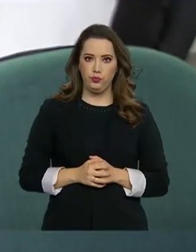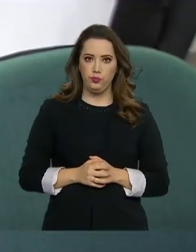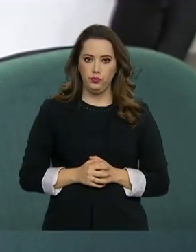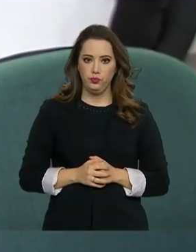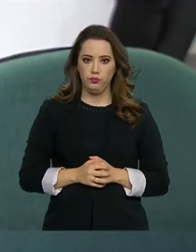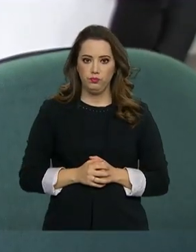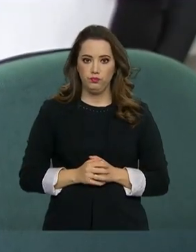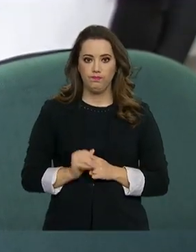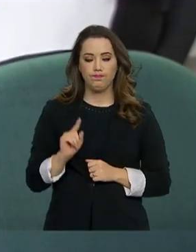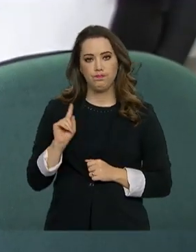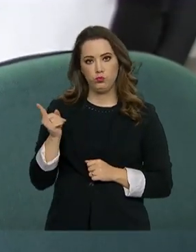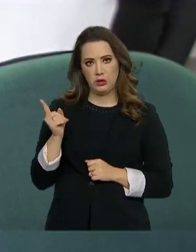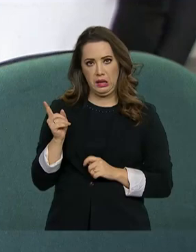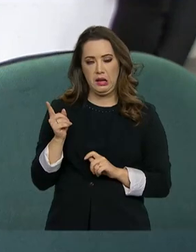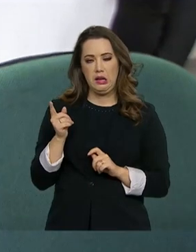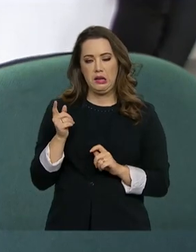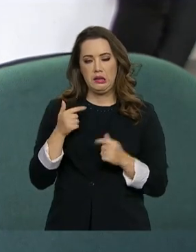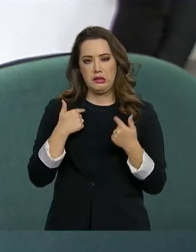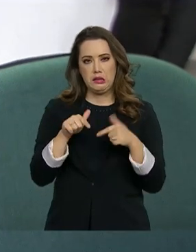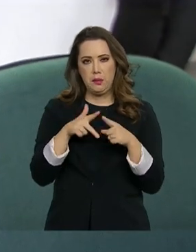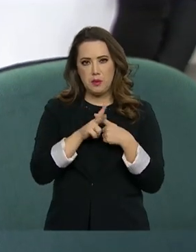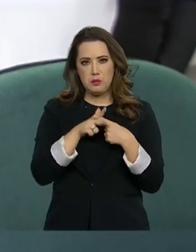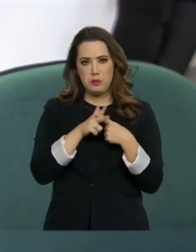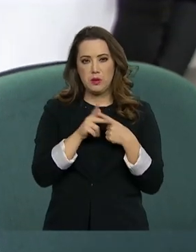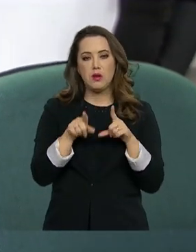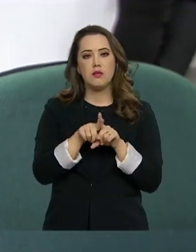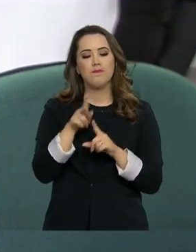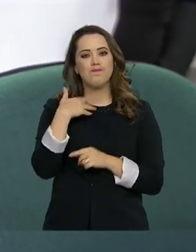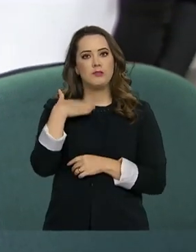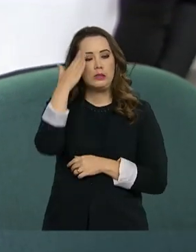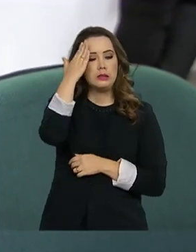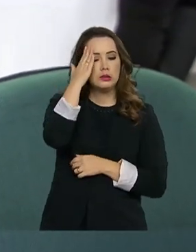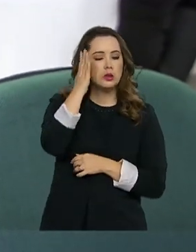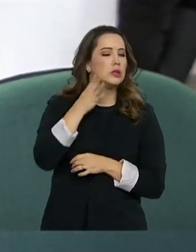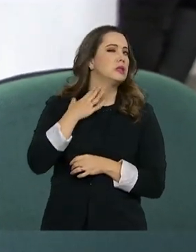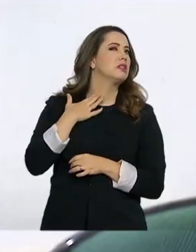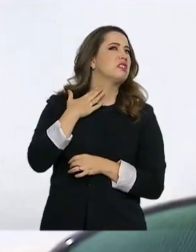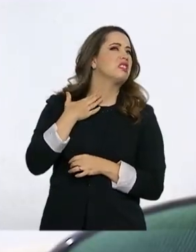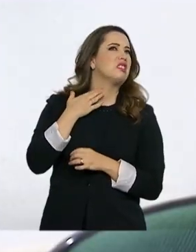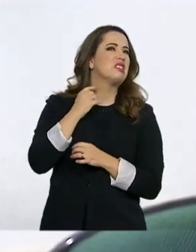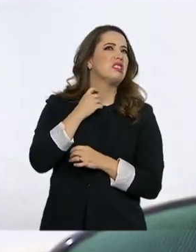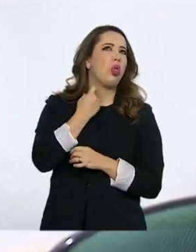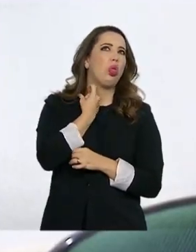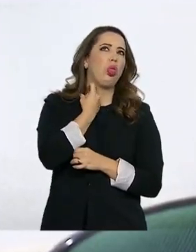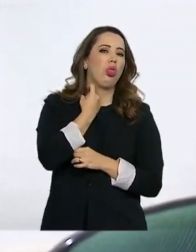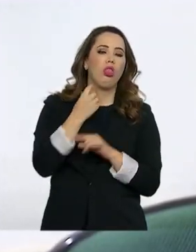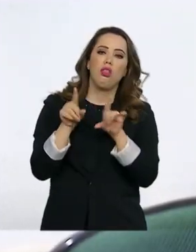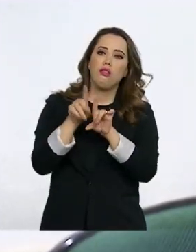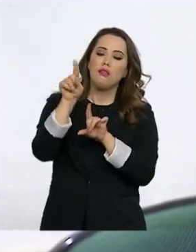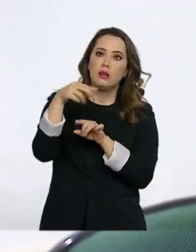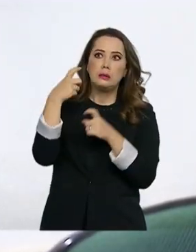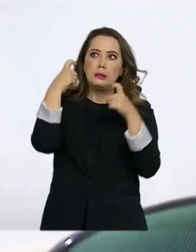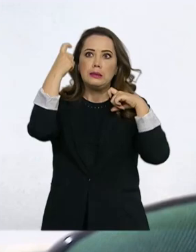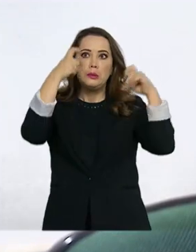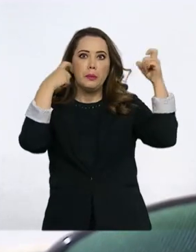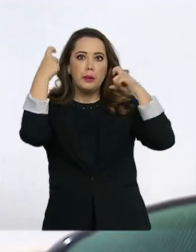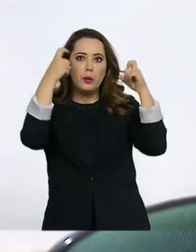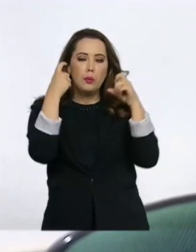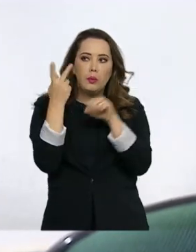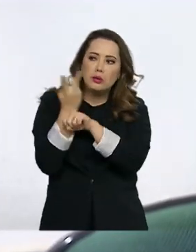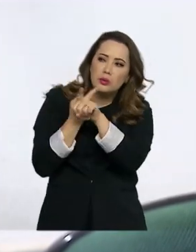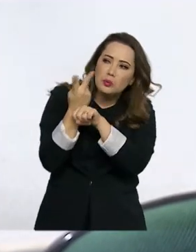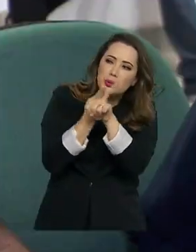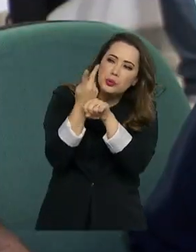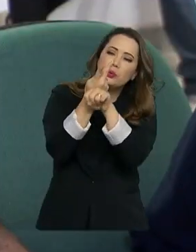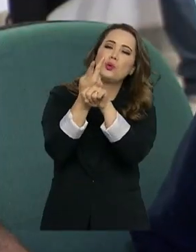esse mecânico descobriu recentemente um caroço no pescoço preocupado procurou um médico na mesma